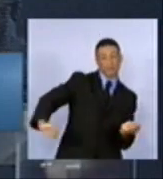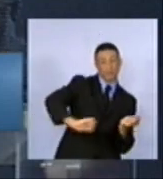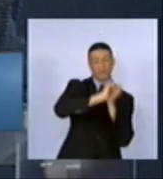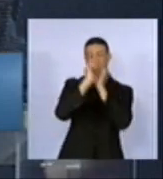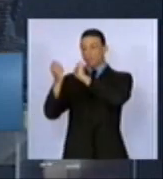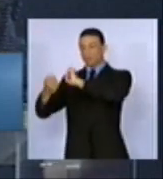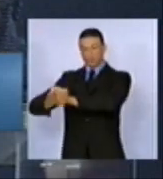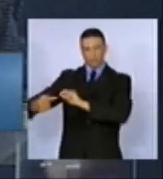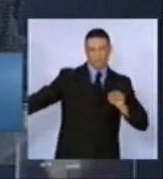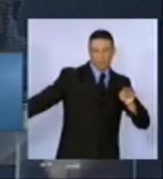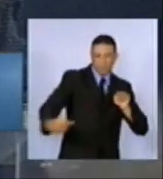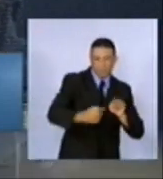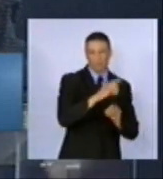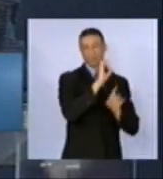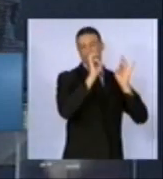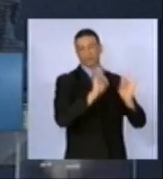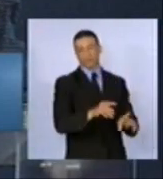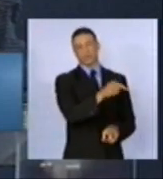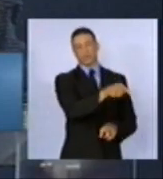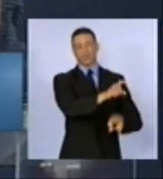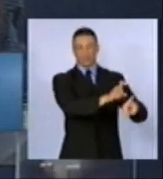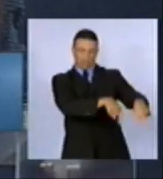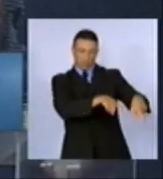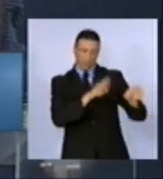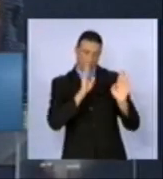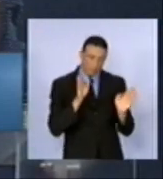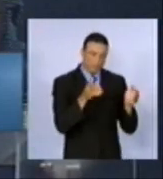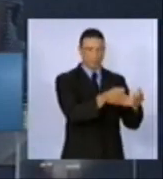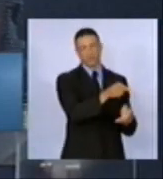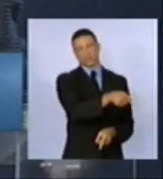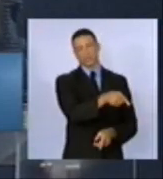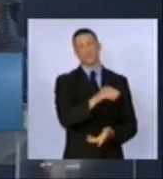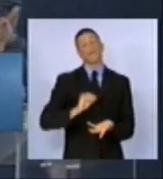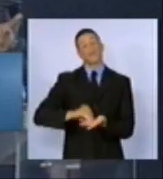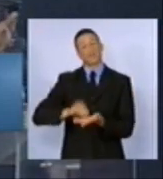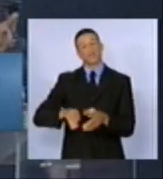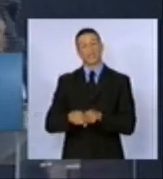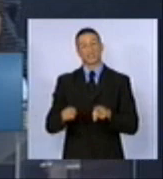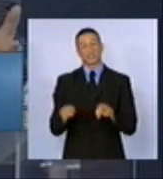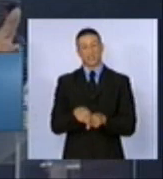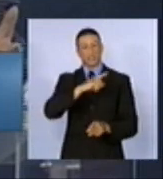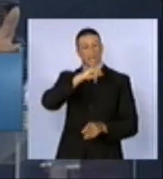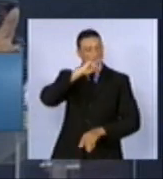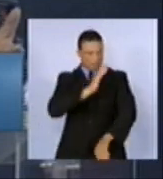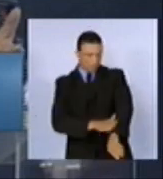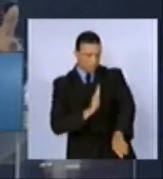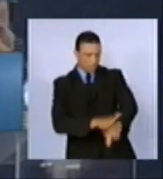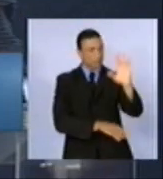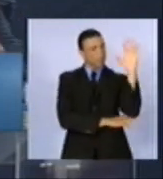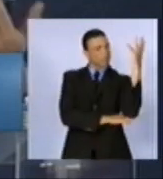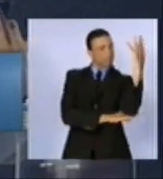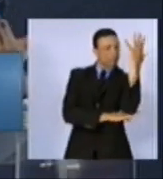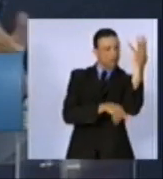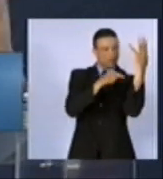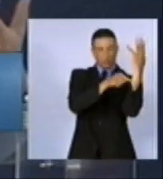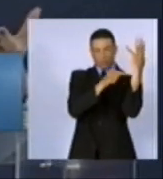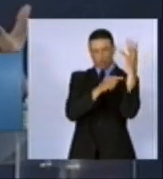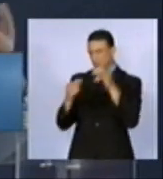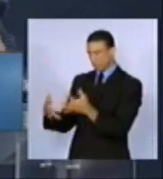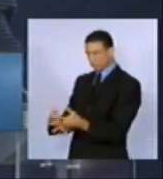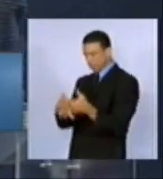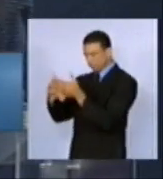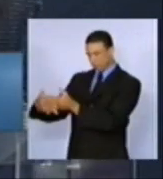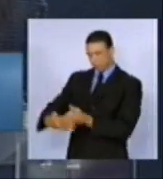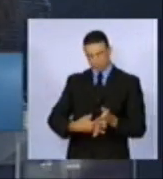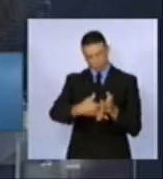práticas de Cultura o que que isso significa necessidade de variedade de cana mais resistentes à colheita mecanizada que é uma que tem